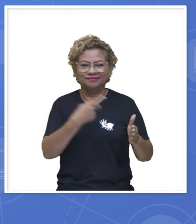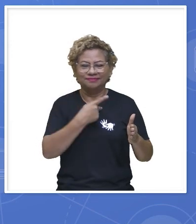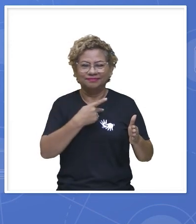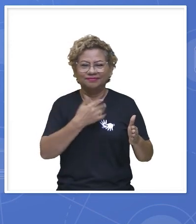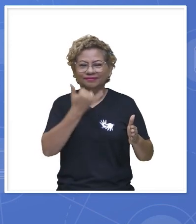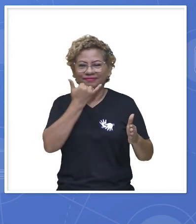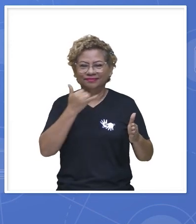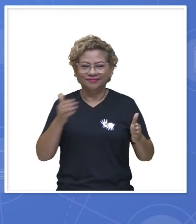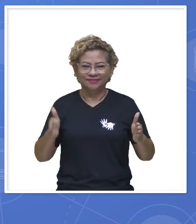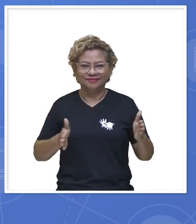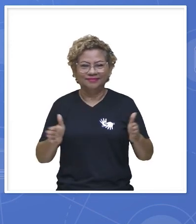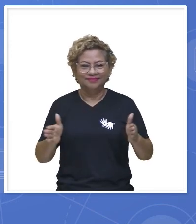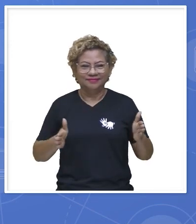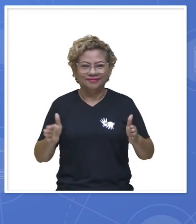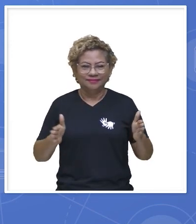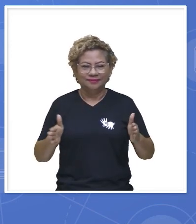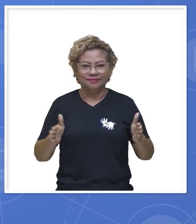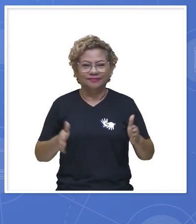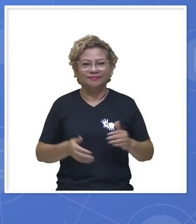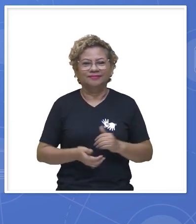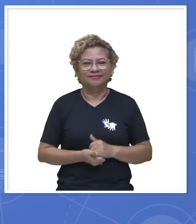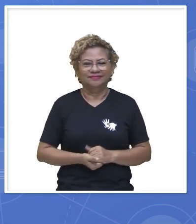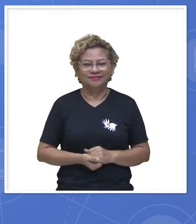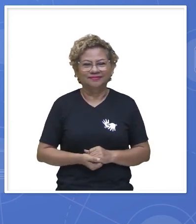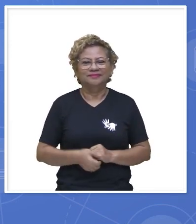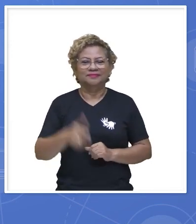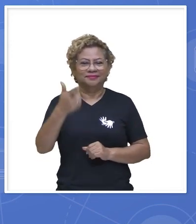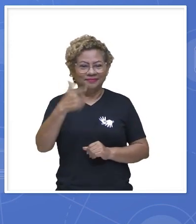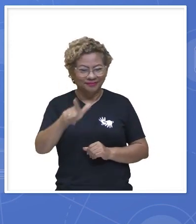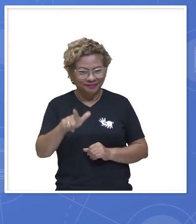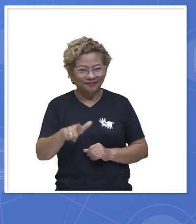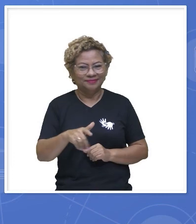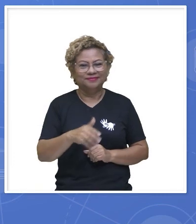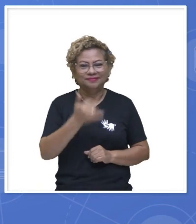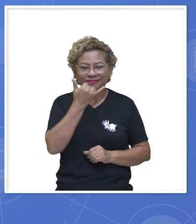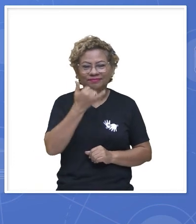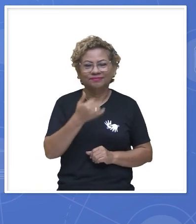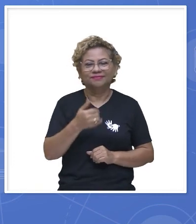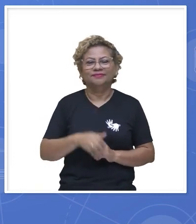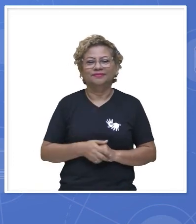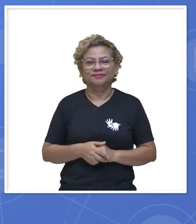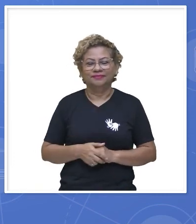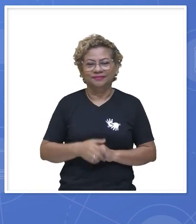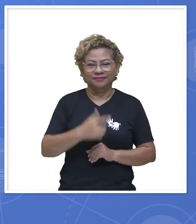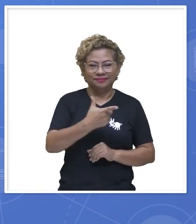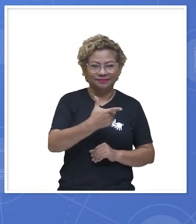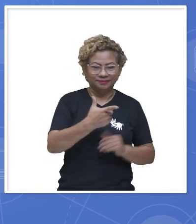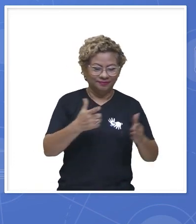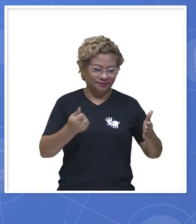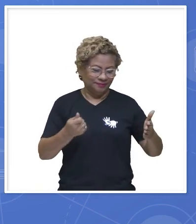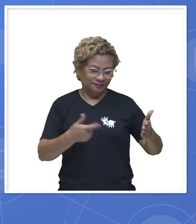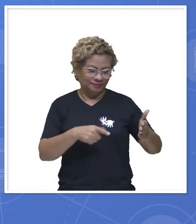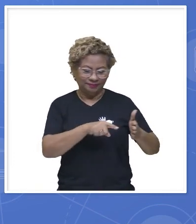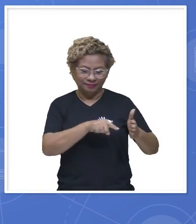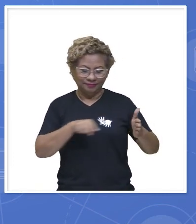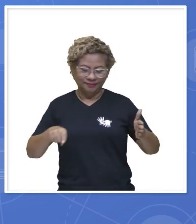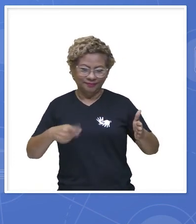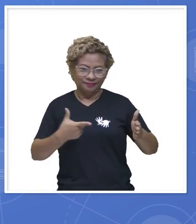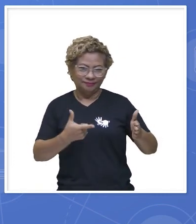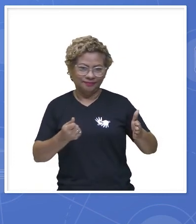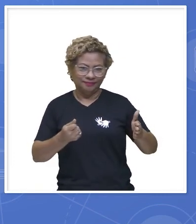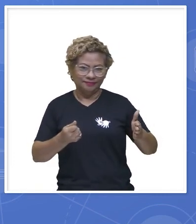Então, eu vou colocar o 2,5, depois vem, vou logo riscar aqui para a gente não se perder, 2,5, depois vem o